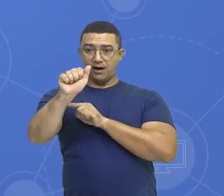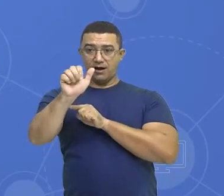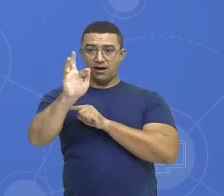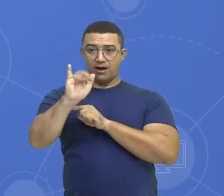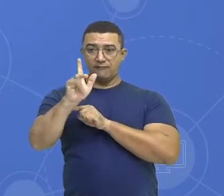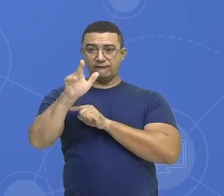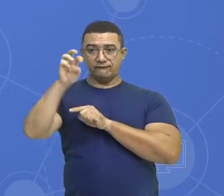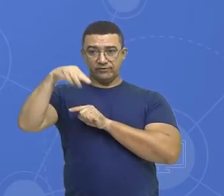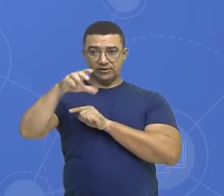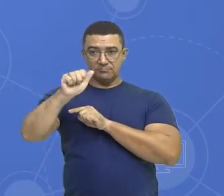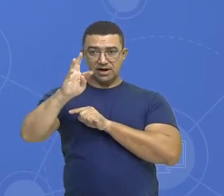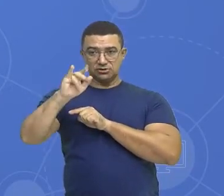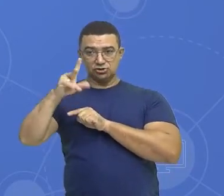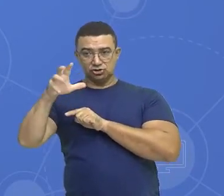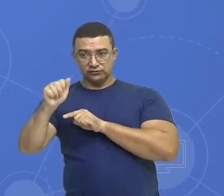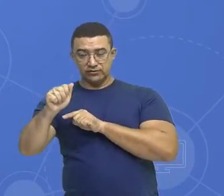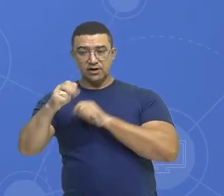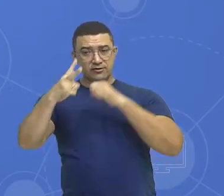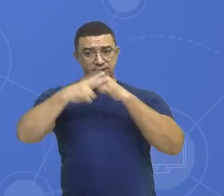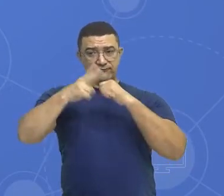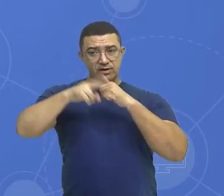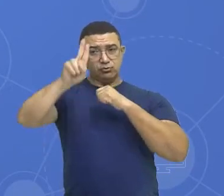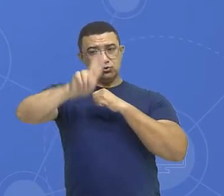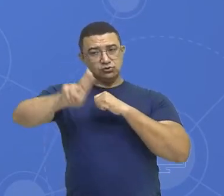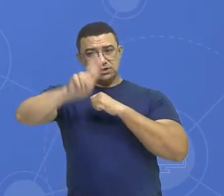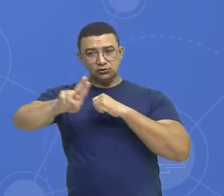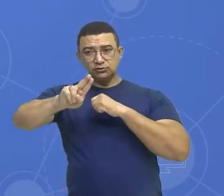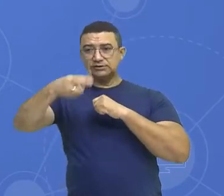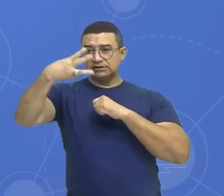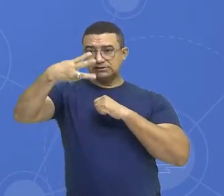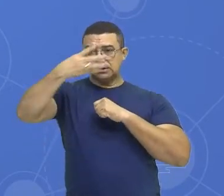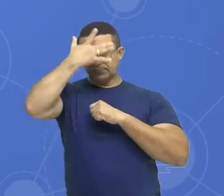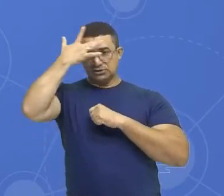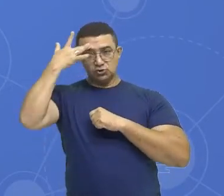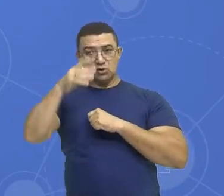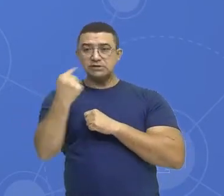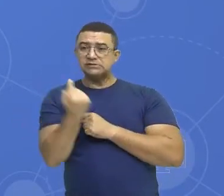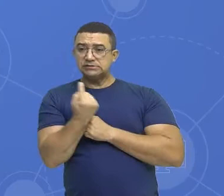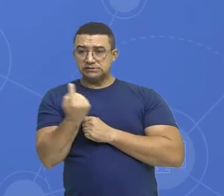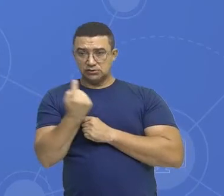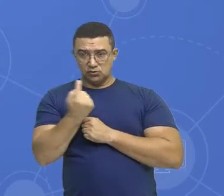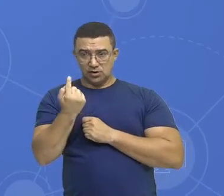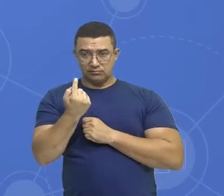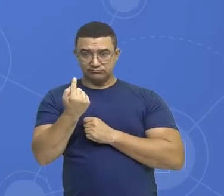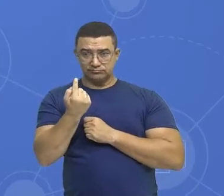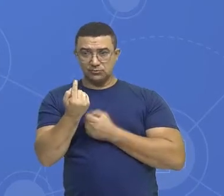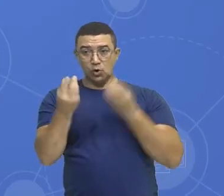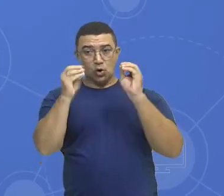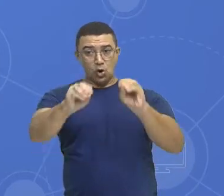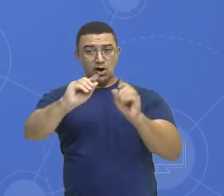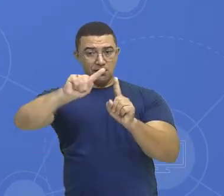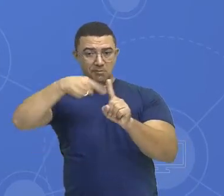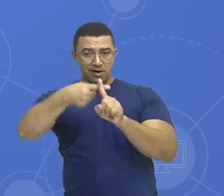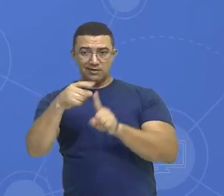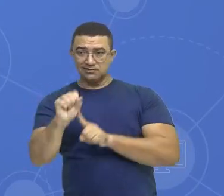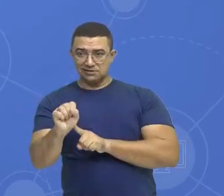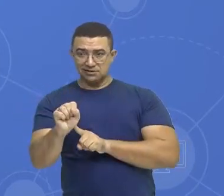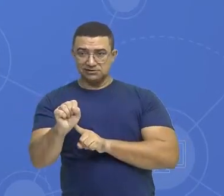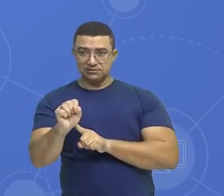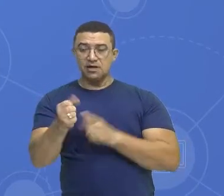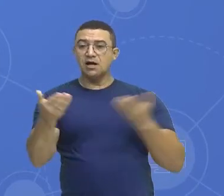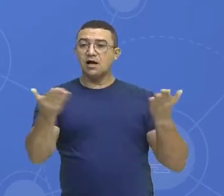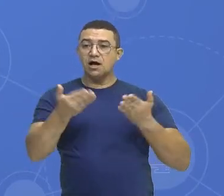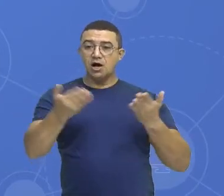conjugado com terceira pessoa do singular, ele é acrescido de S, né, é uma regra geral. Agora nós vamos trabalhar, então, as